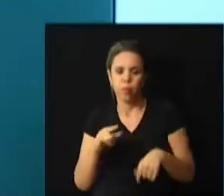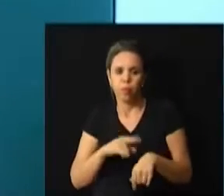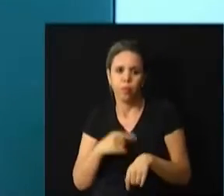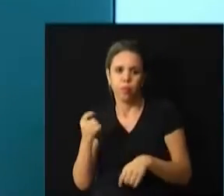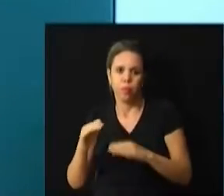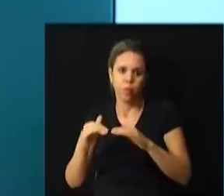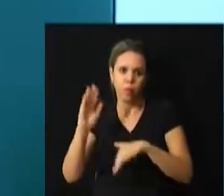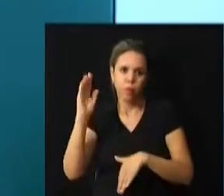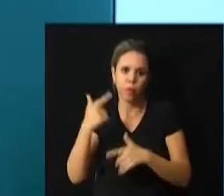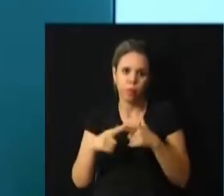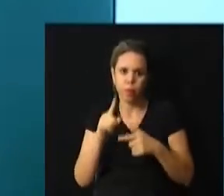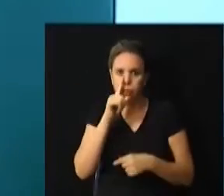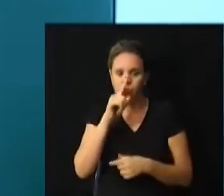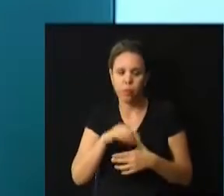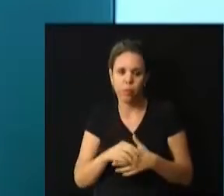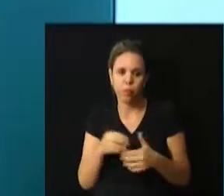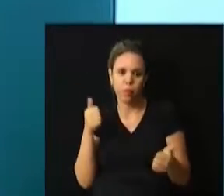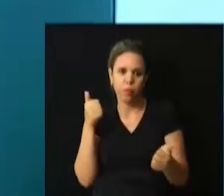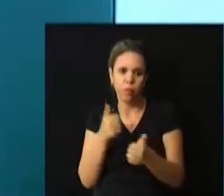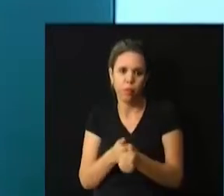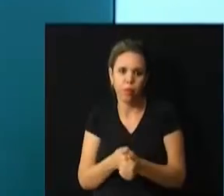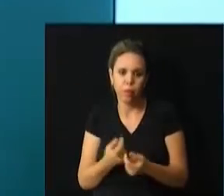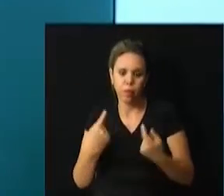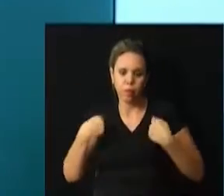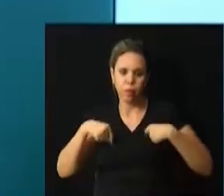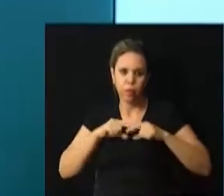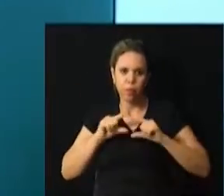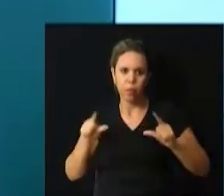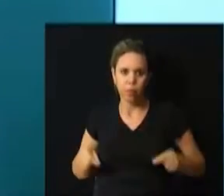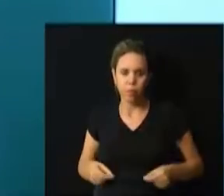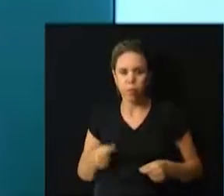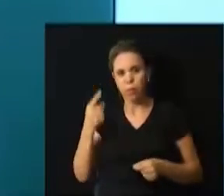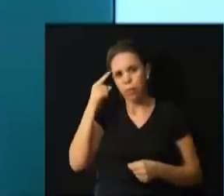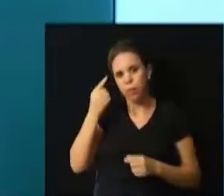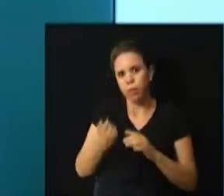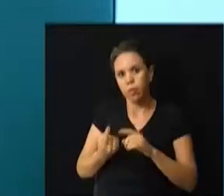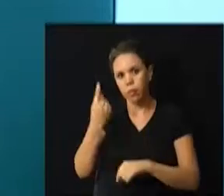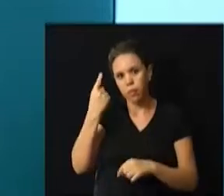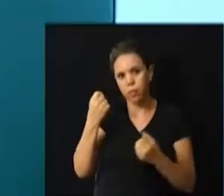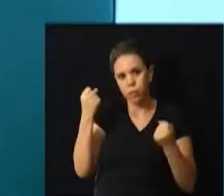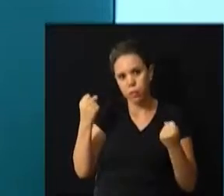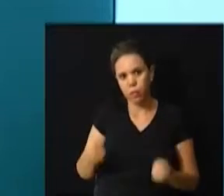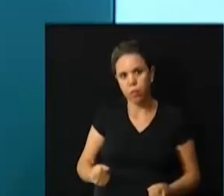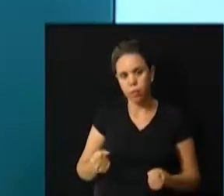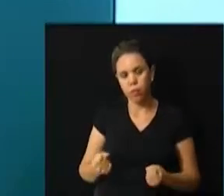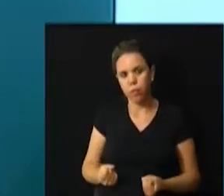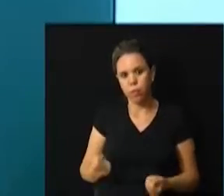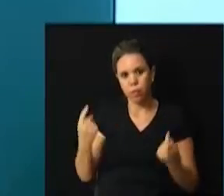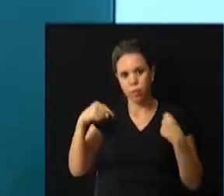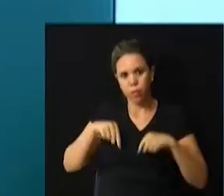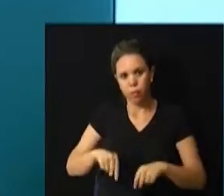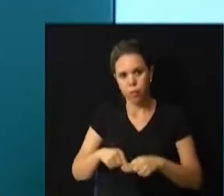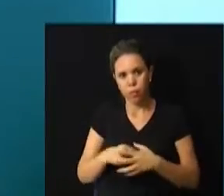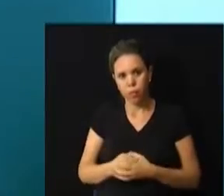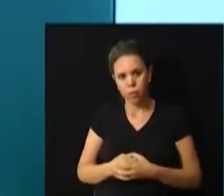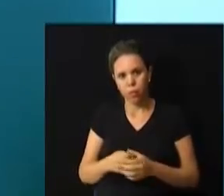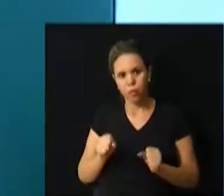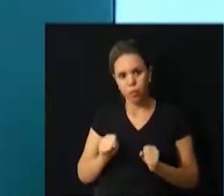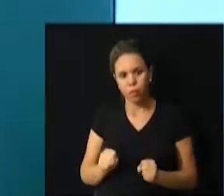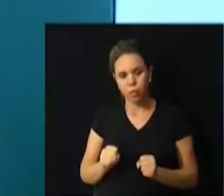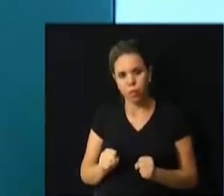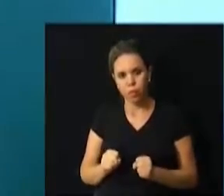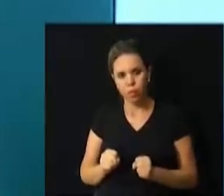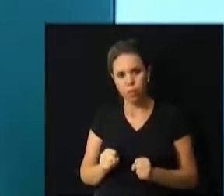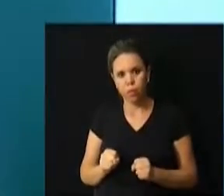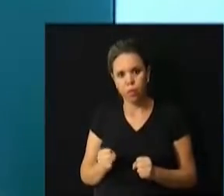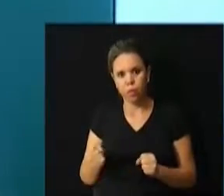gravidade da criança é um pouquinho acima, né? Quase perto do tórax, porque a cabeça é a parte mais pesada do corpo. Então,